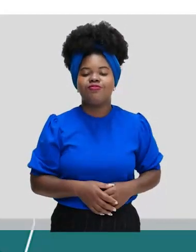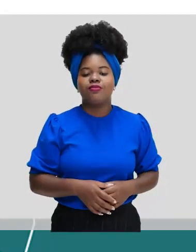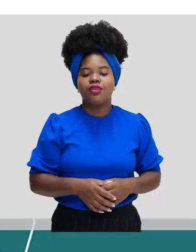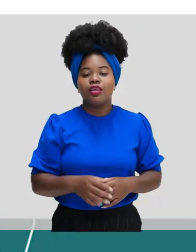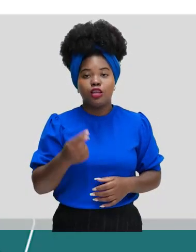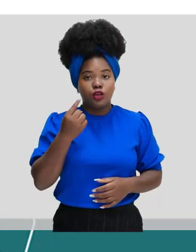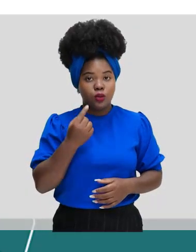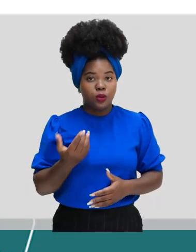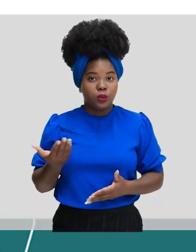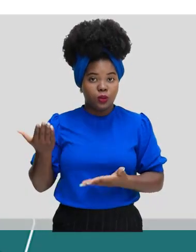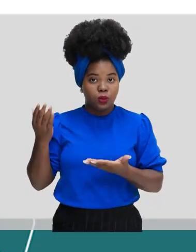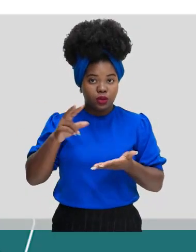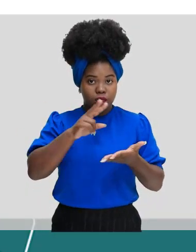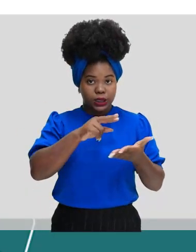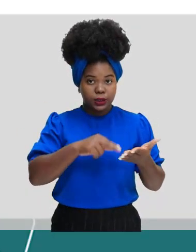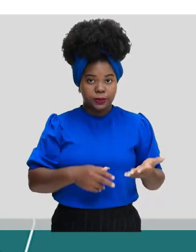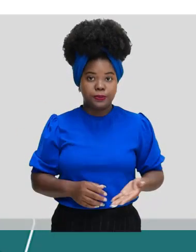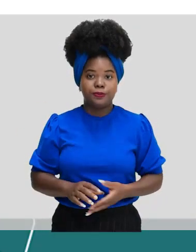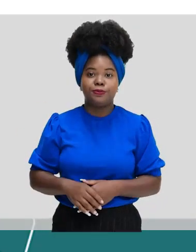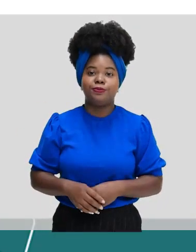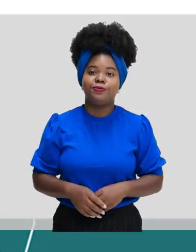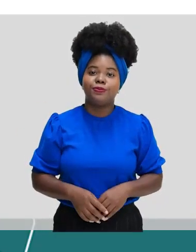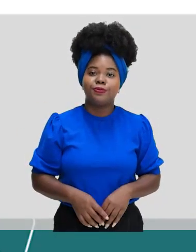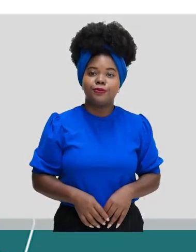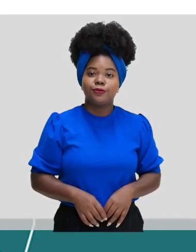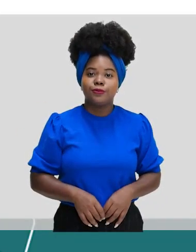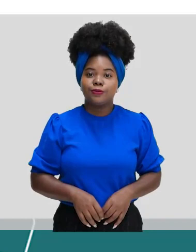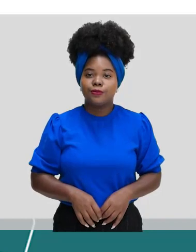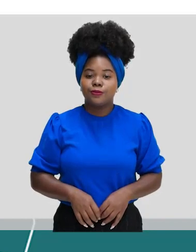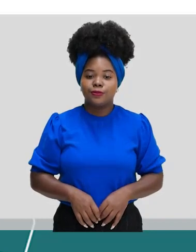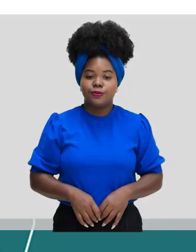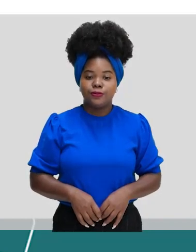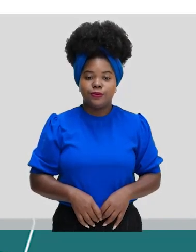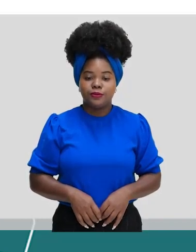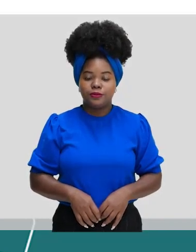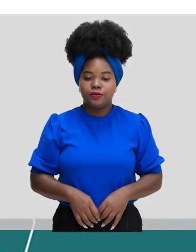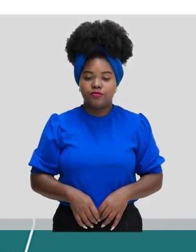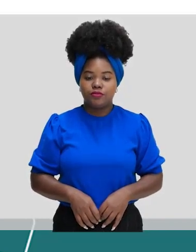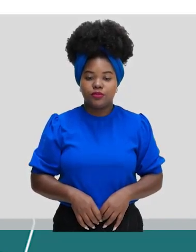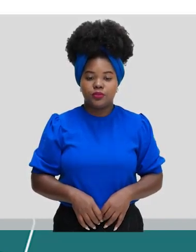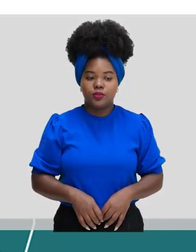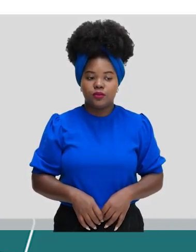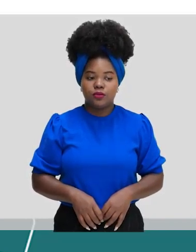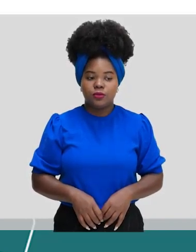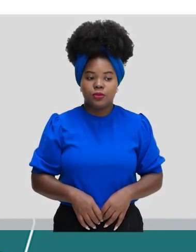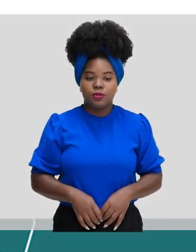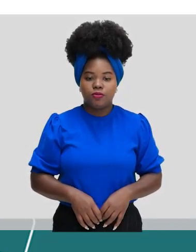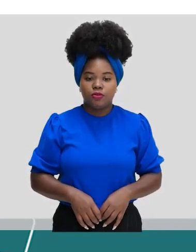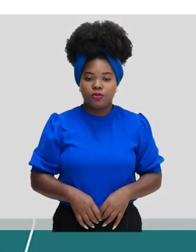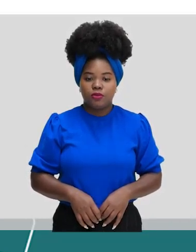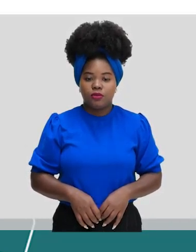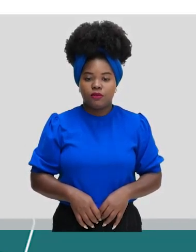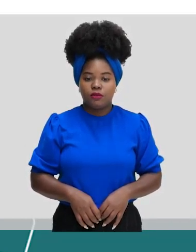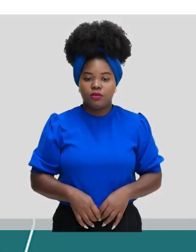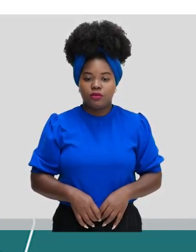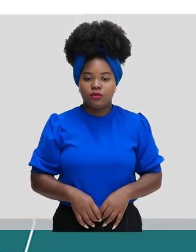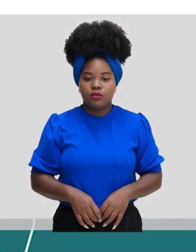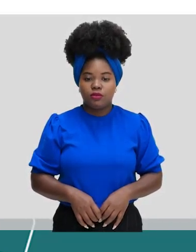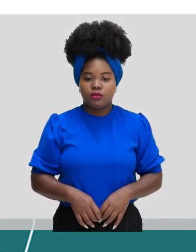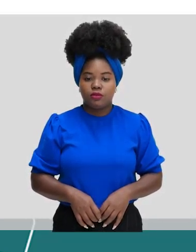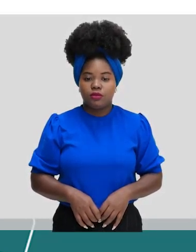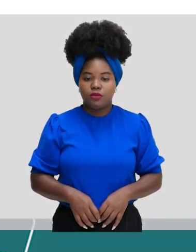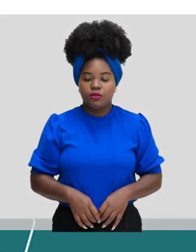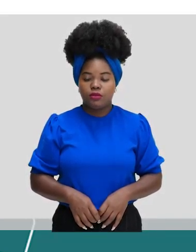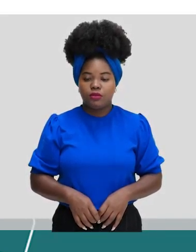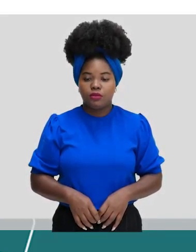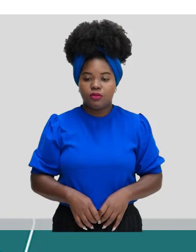questão do Enem a glicose marcada com nuclo de carbono né o carbono 11 é utilizado